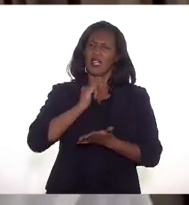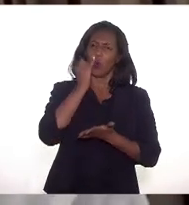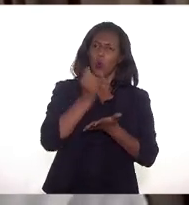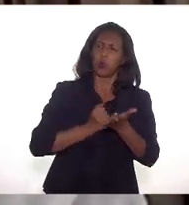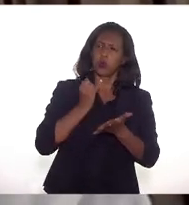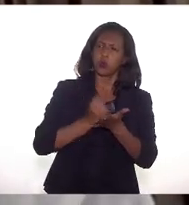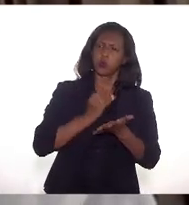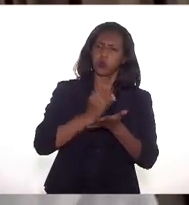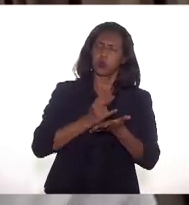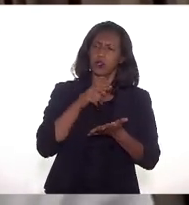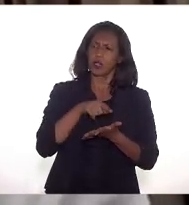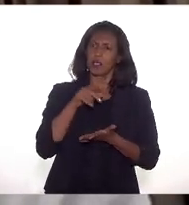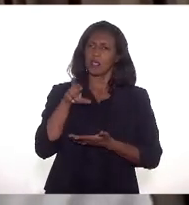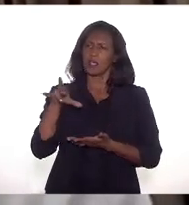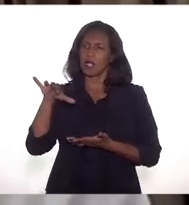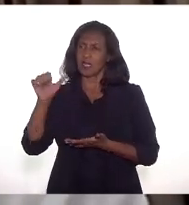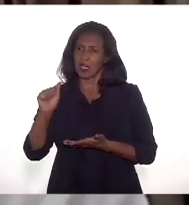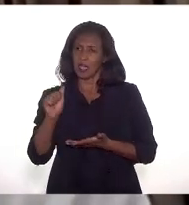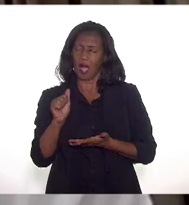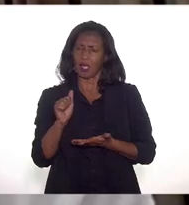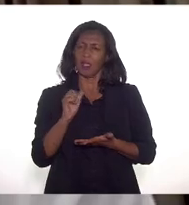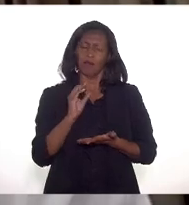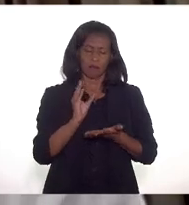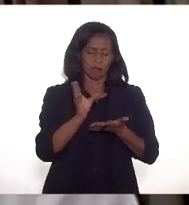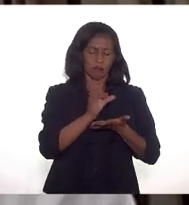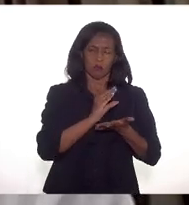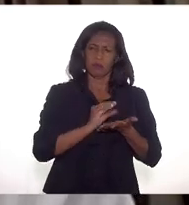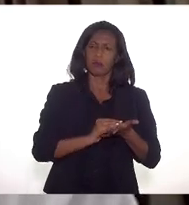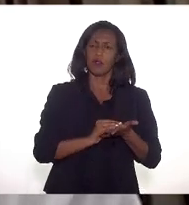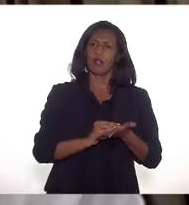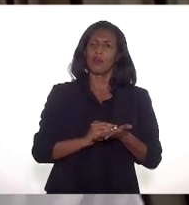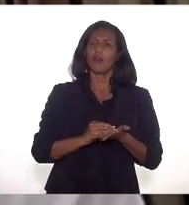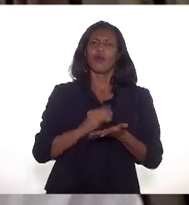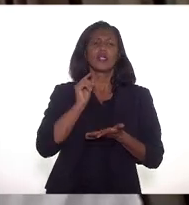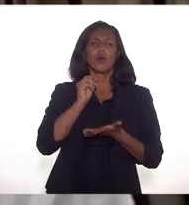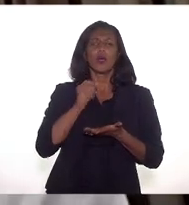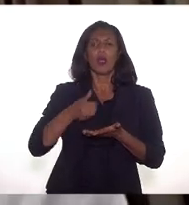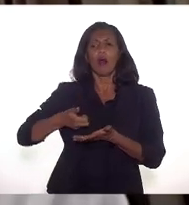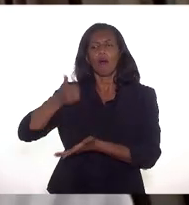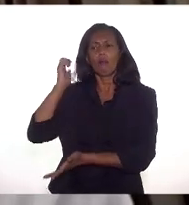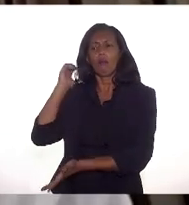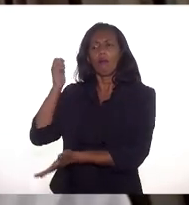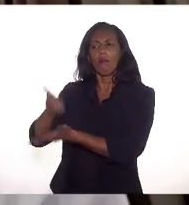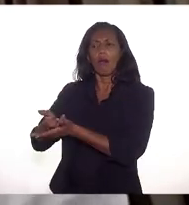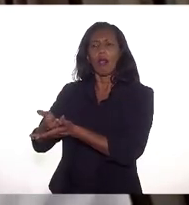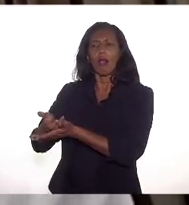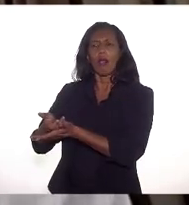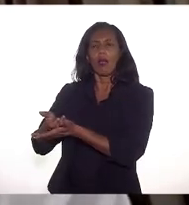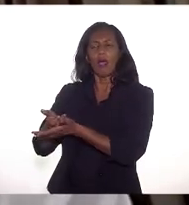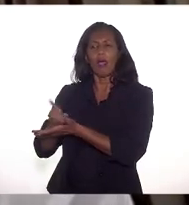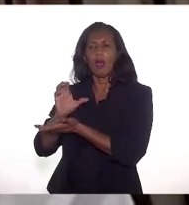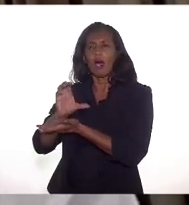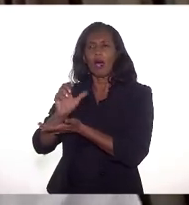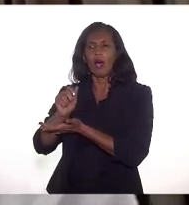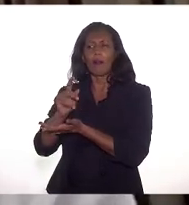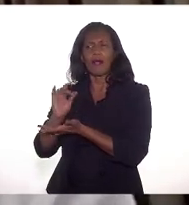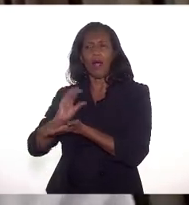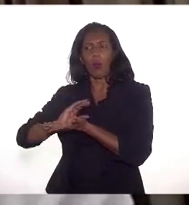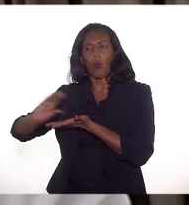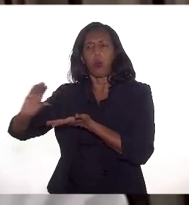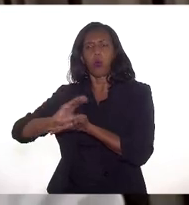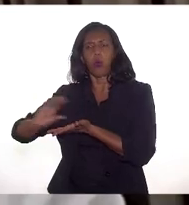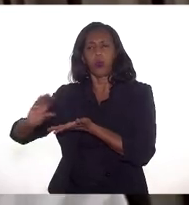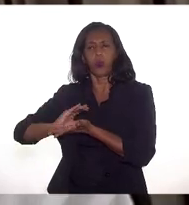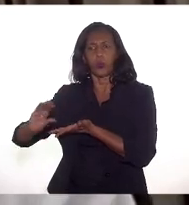serão utilizadas em despesas de capital, isto é, investimento. Elas